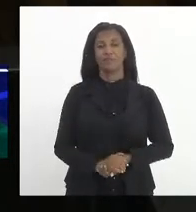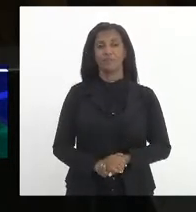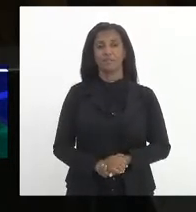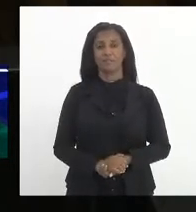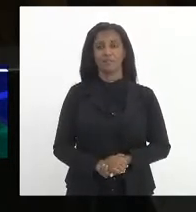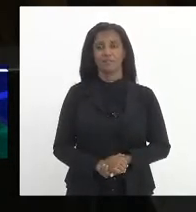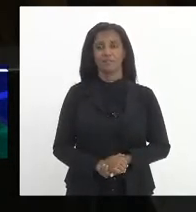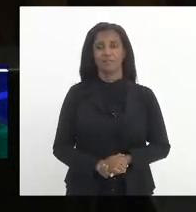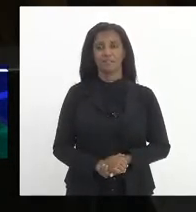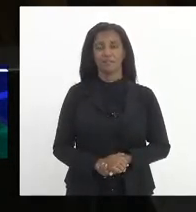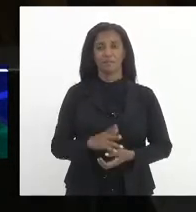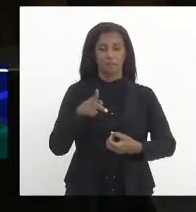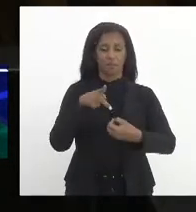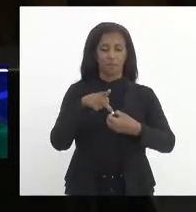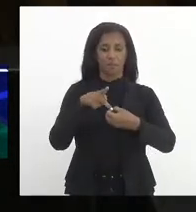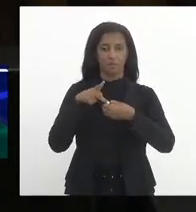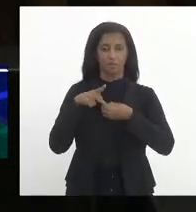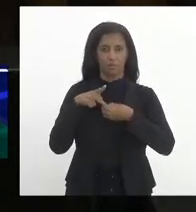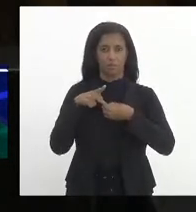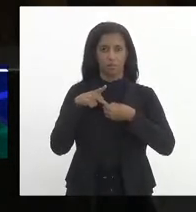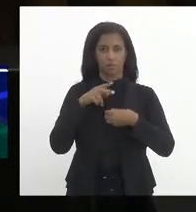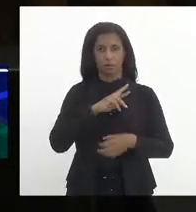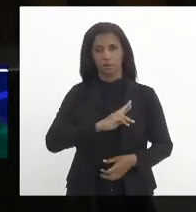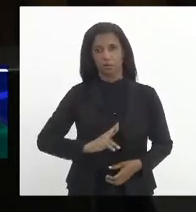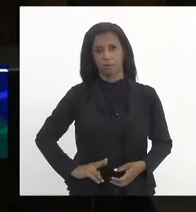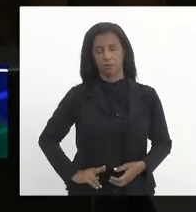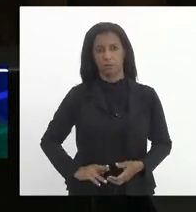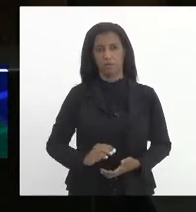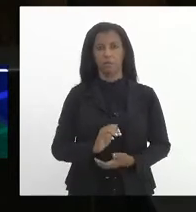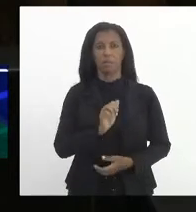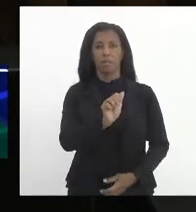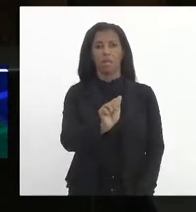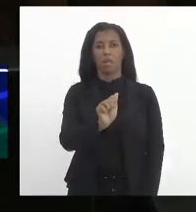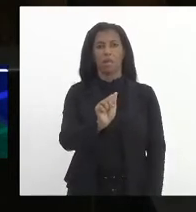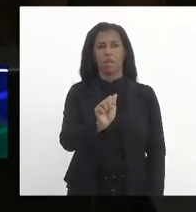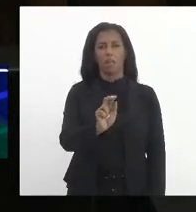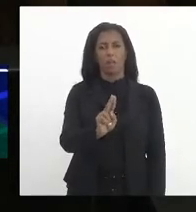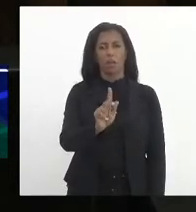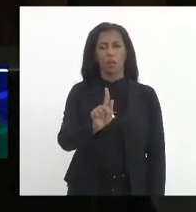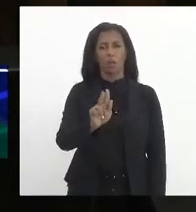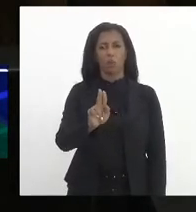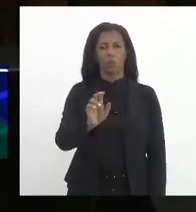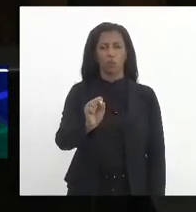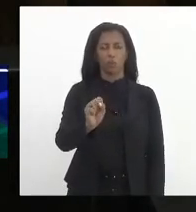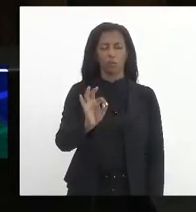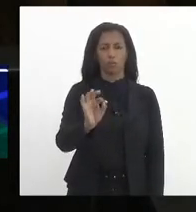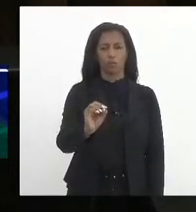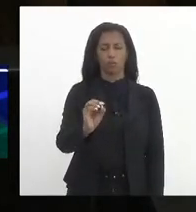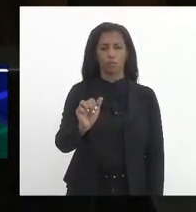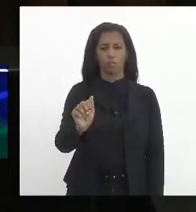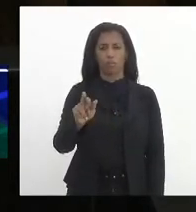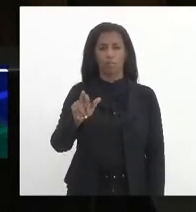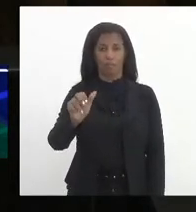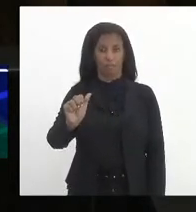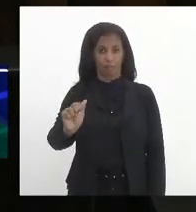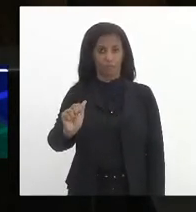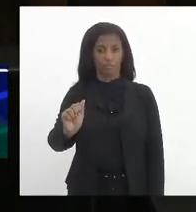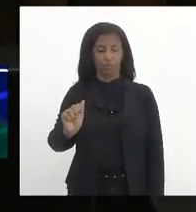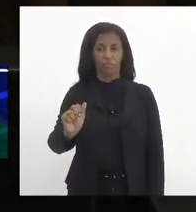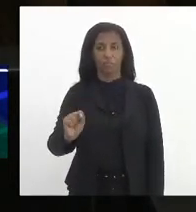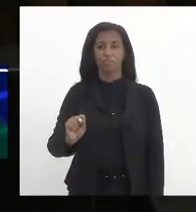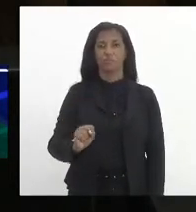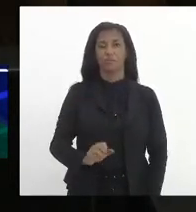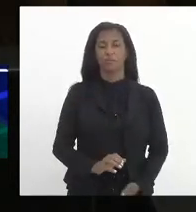o o procurador da república Augusto Aras foi submetido